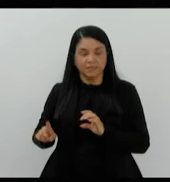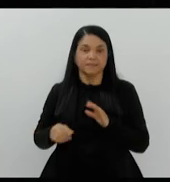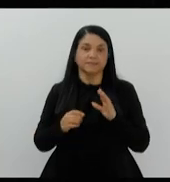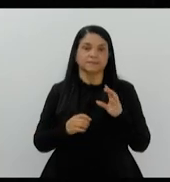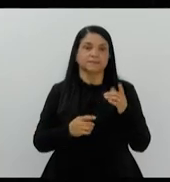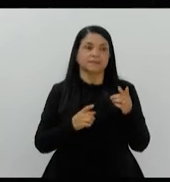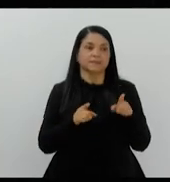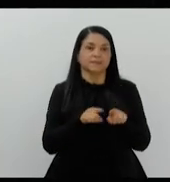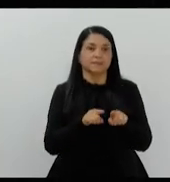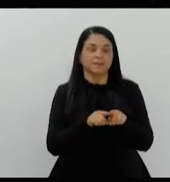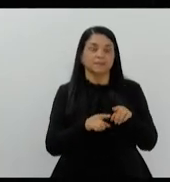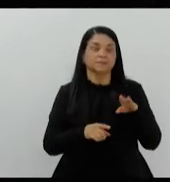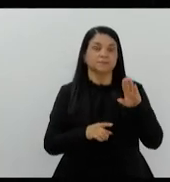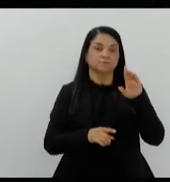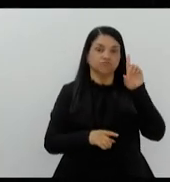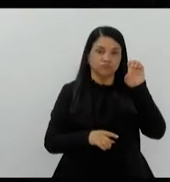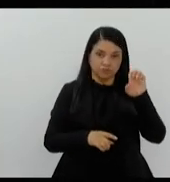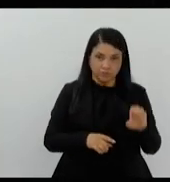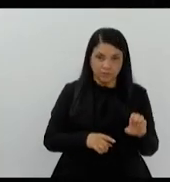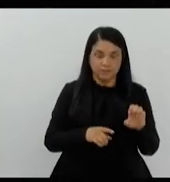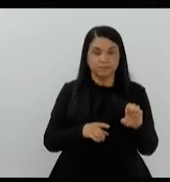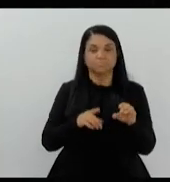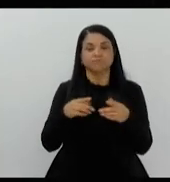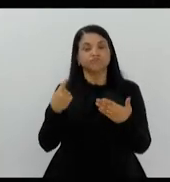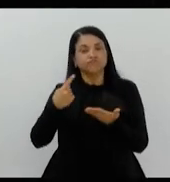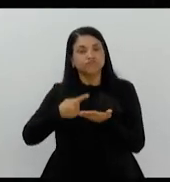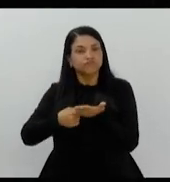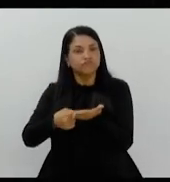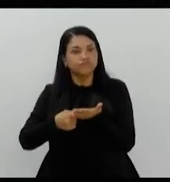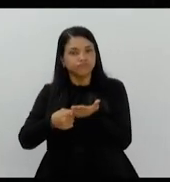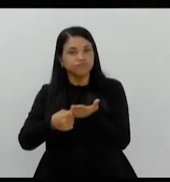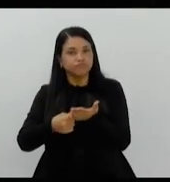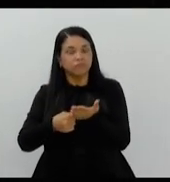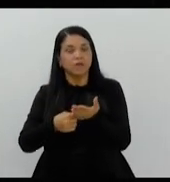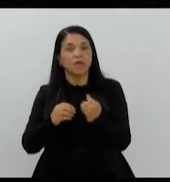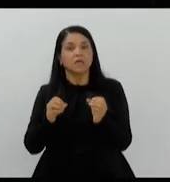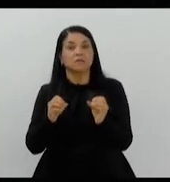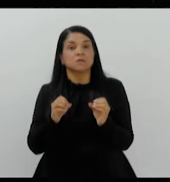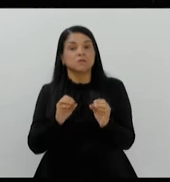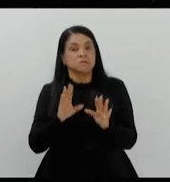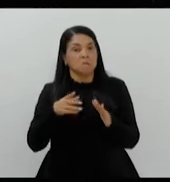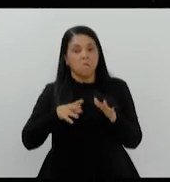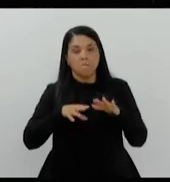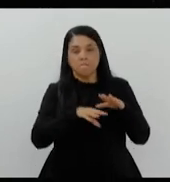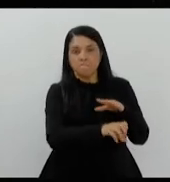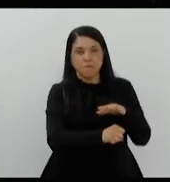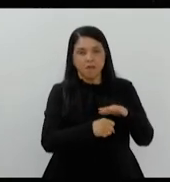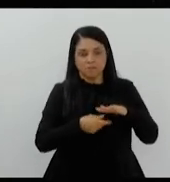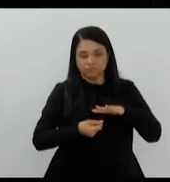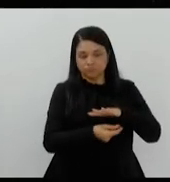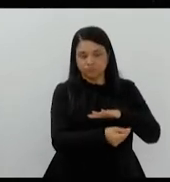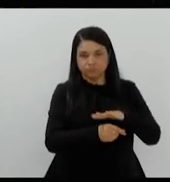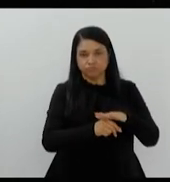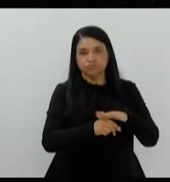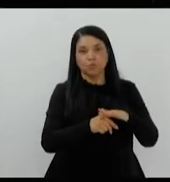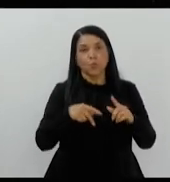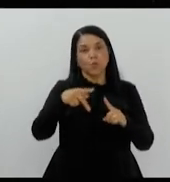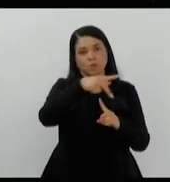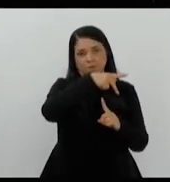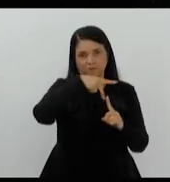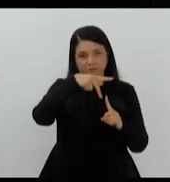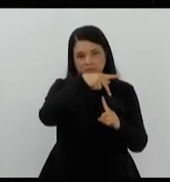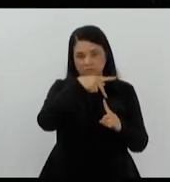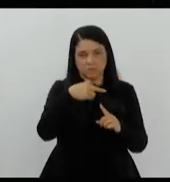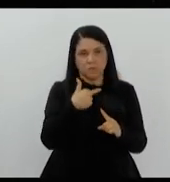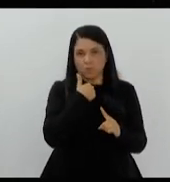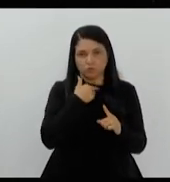não mexesse nos recursos do Rio Previdência. E aí foram transferidos mais de